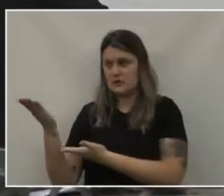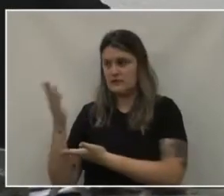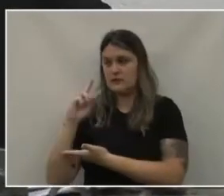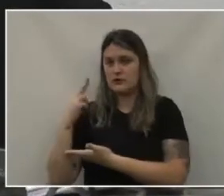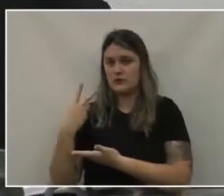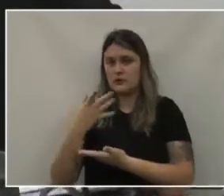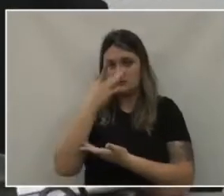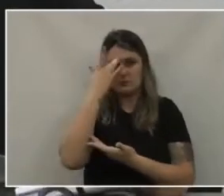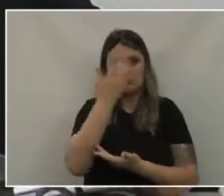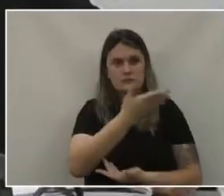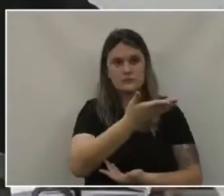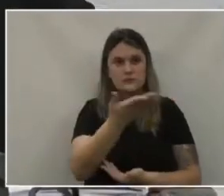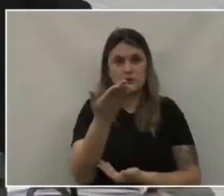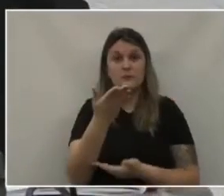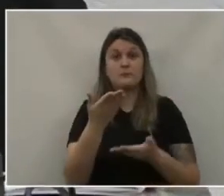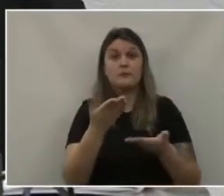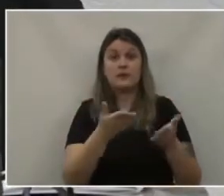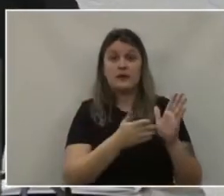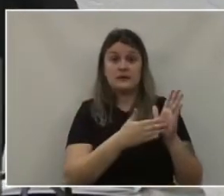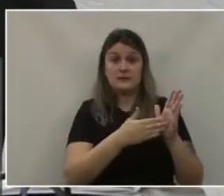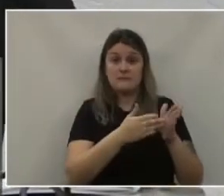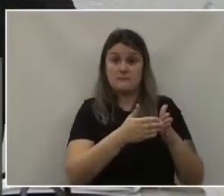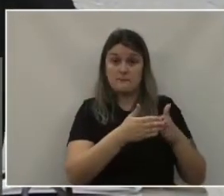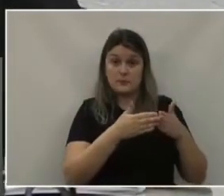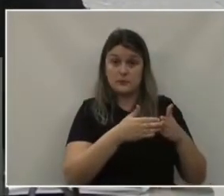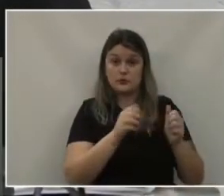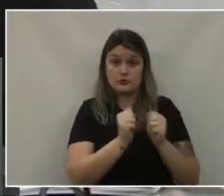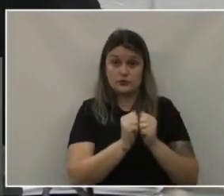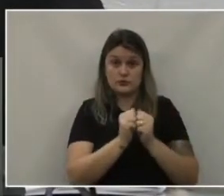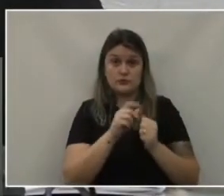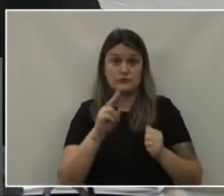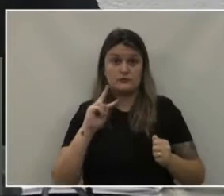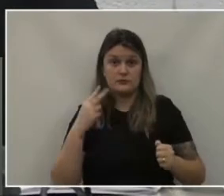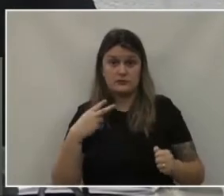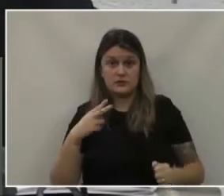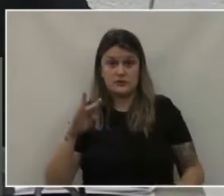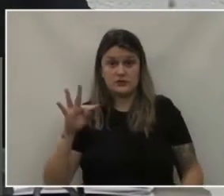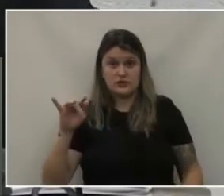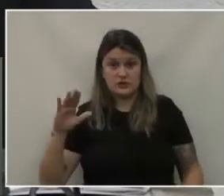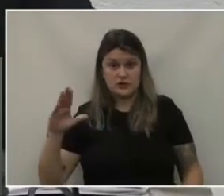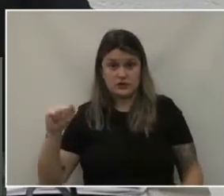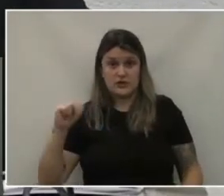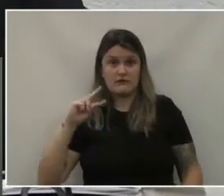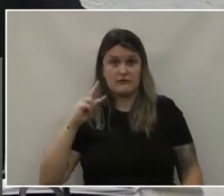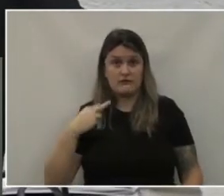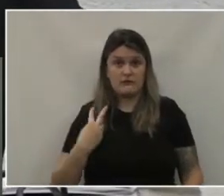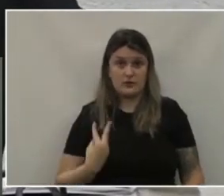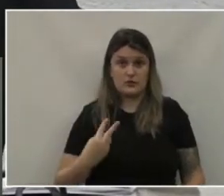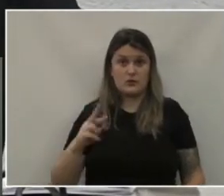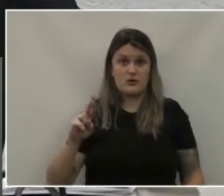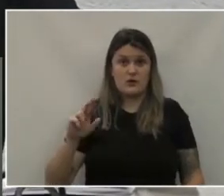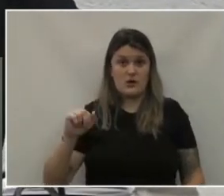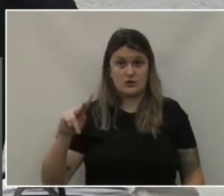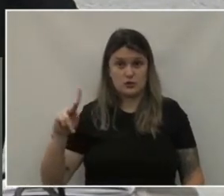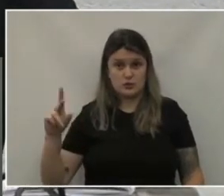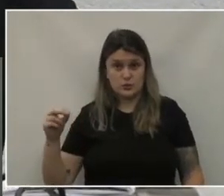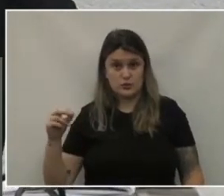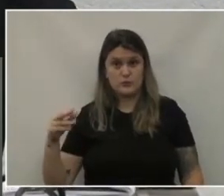presente, e esse requerimento, juntamente com o vereador Valdecir José Rático e o vereador Juarez